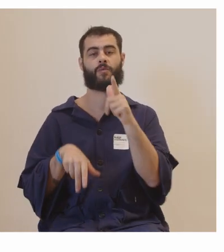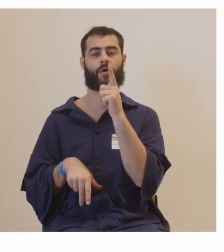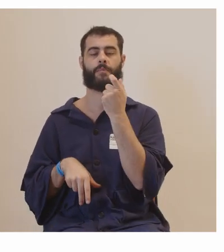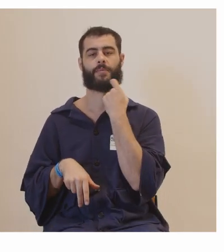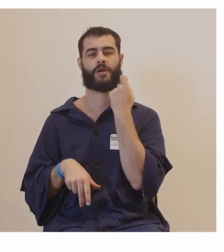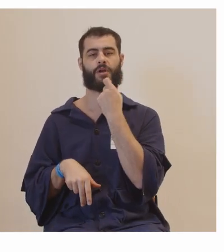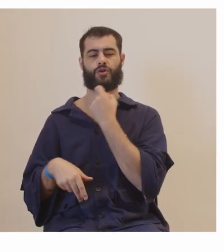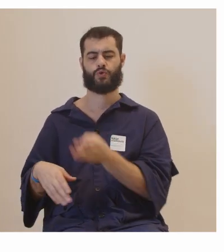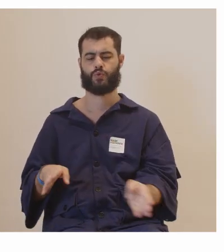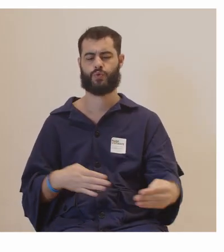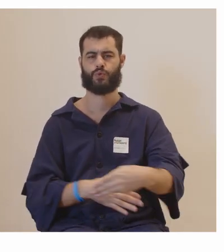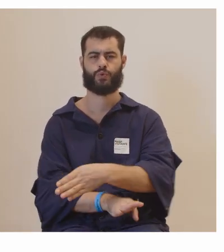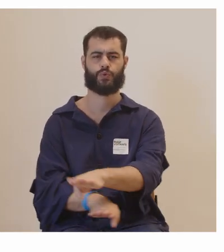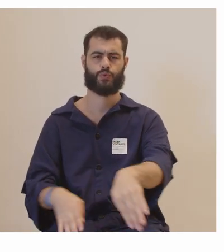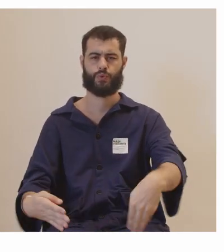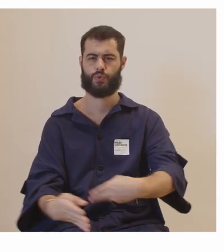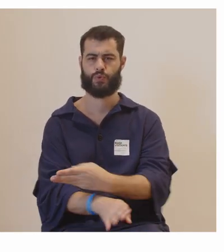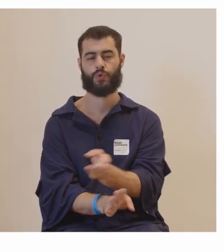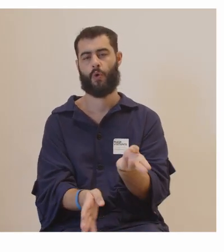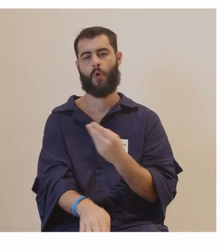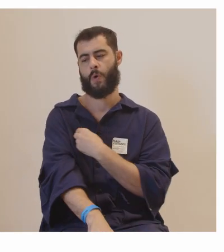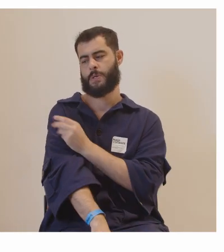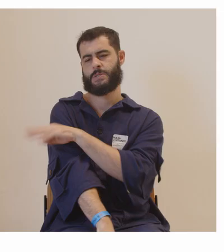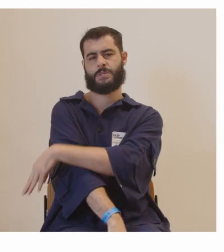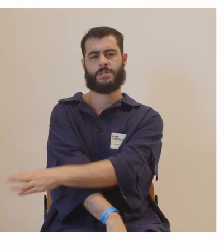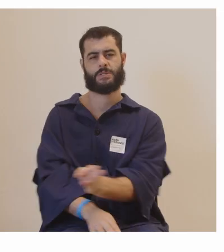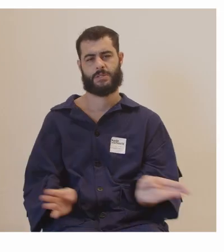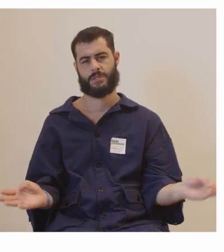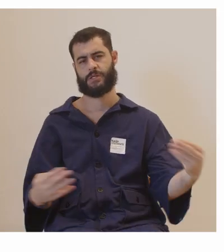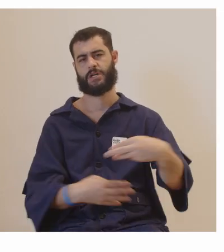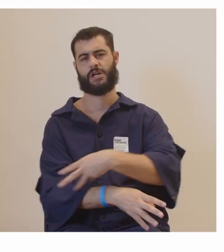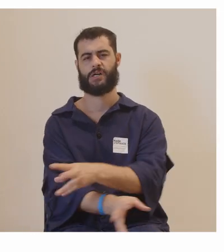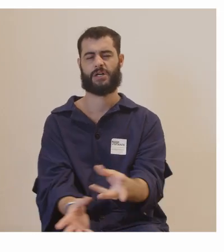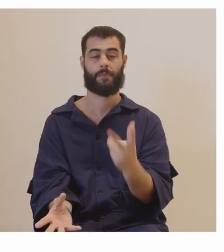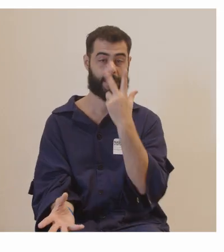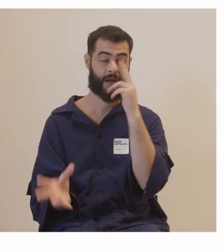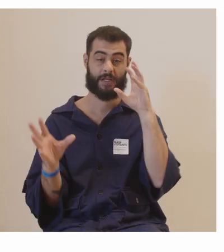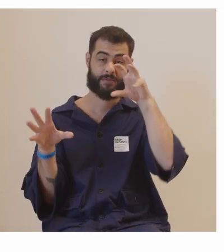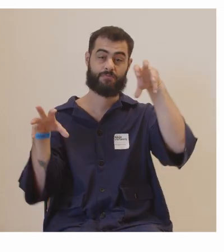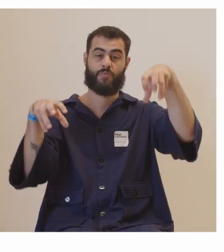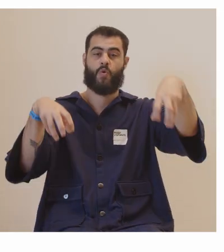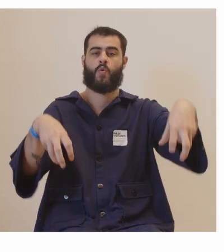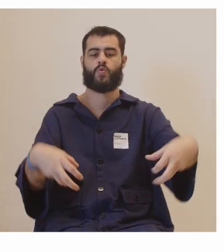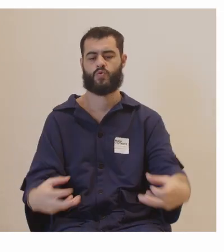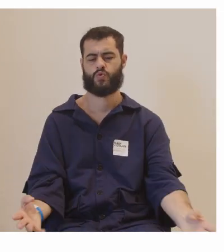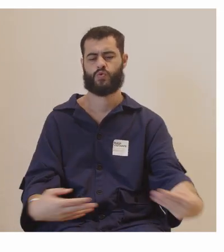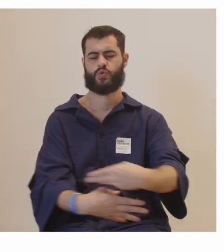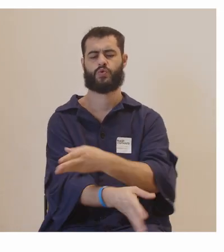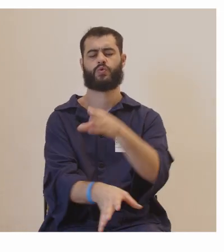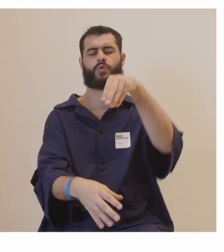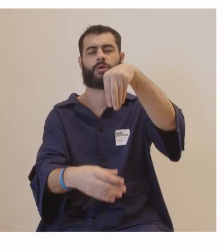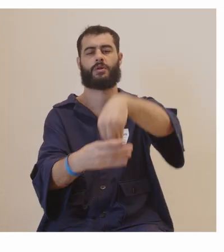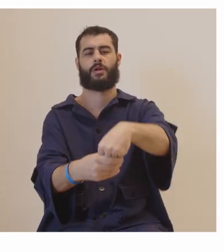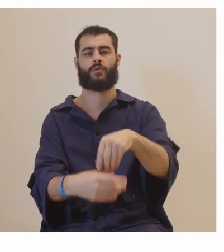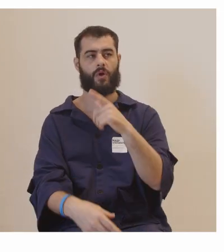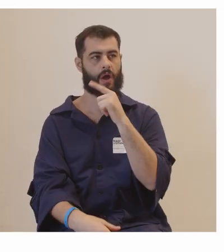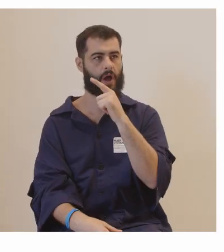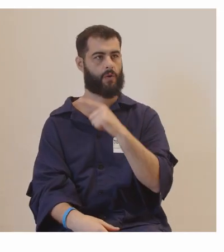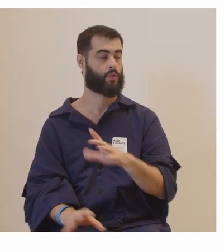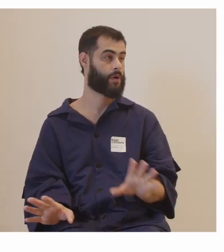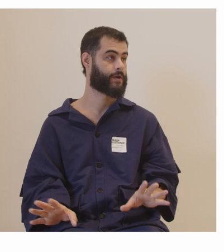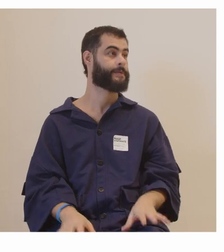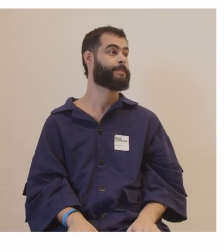tentáculos fantásticos de monstros marinhos. Né? Então, o Mirbeau introduz, né,